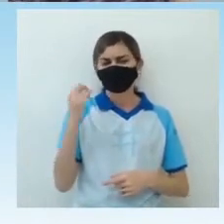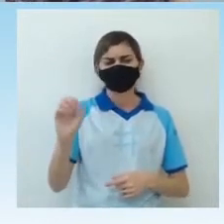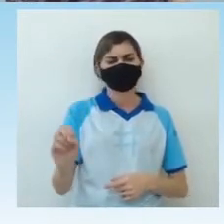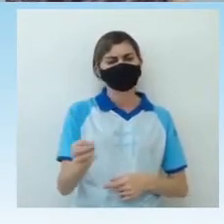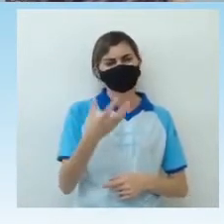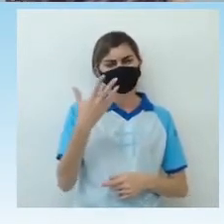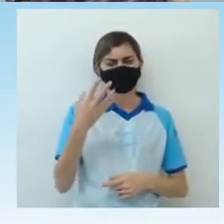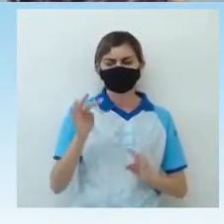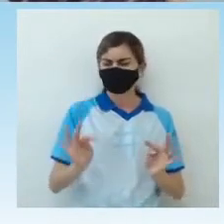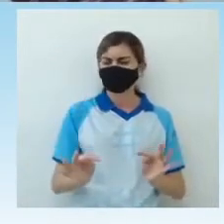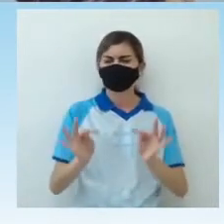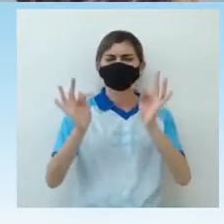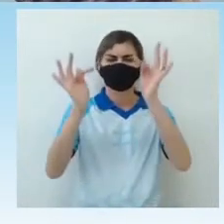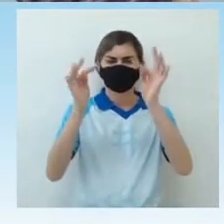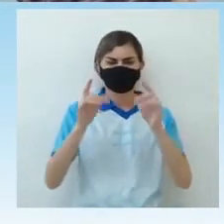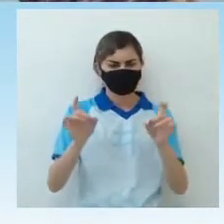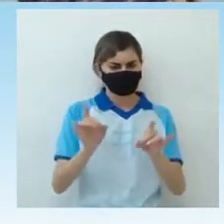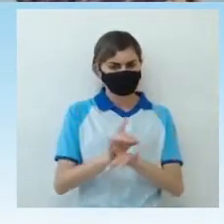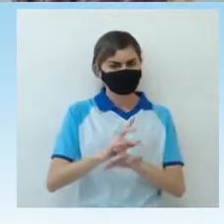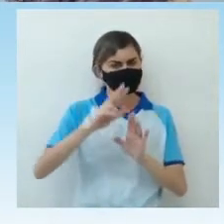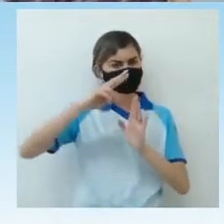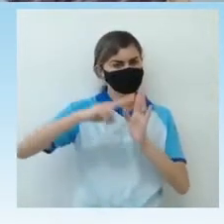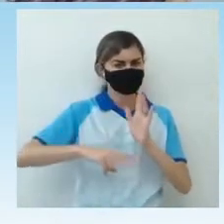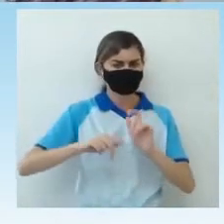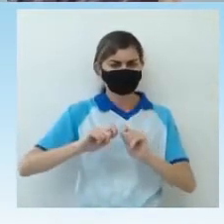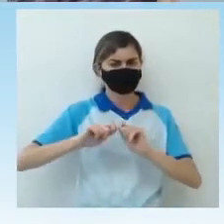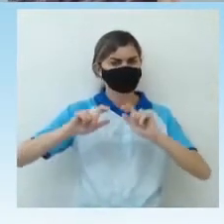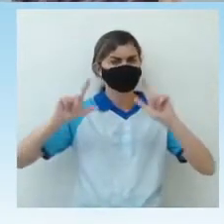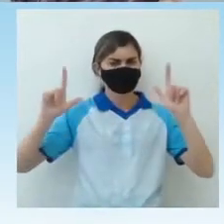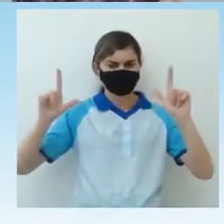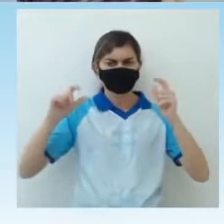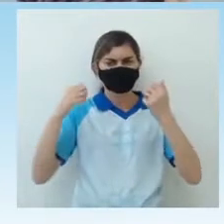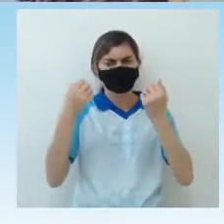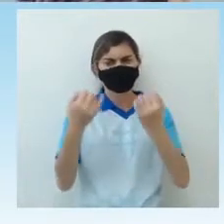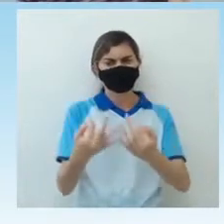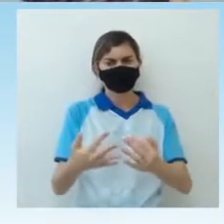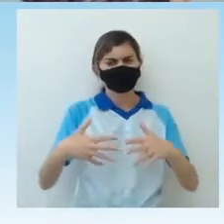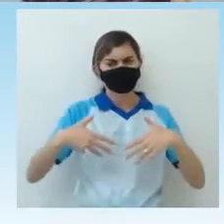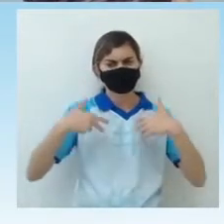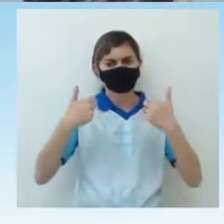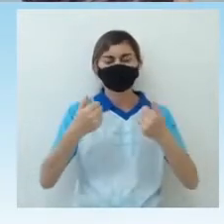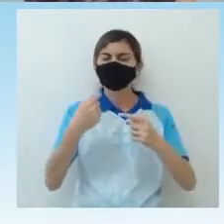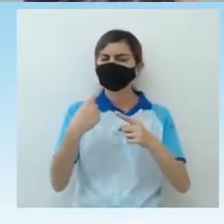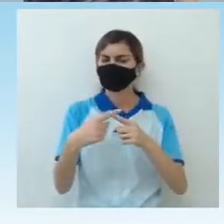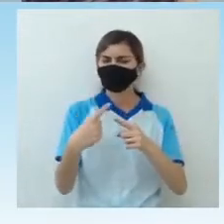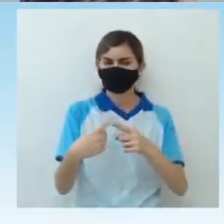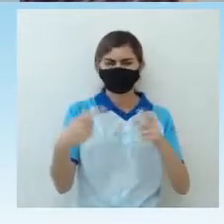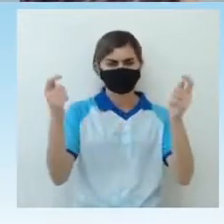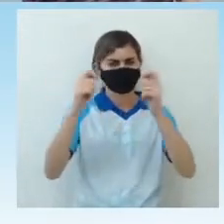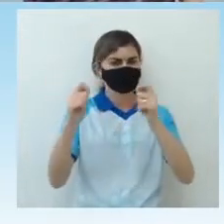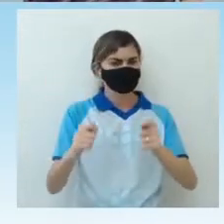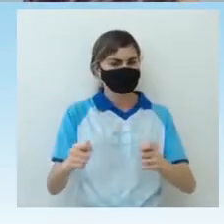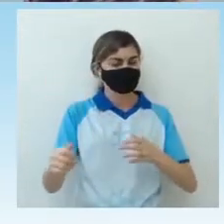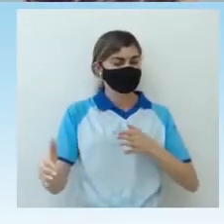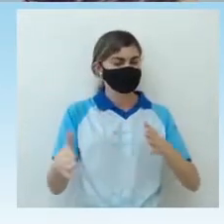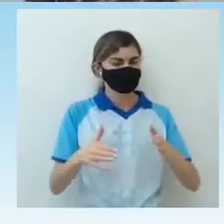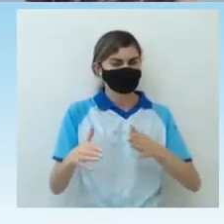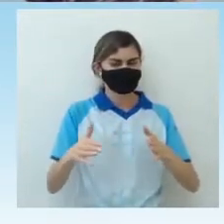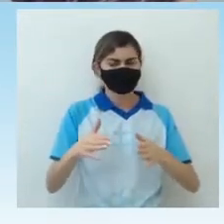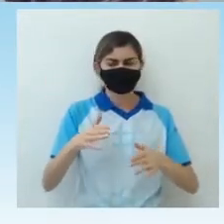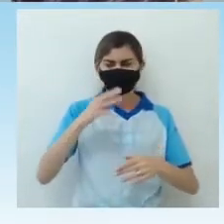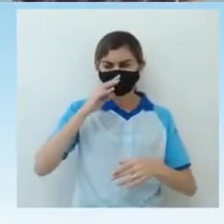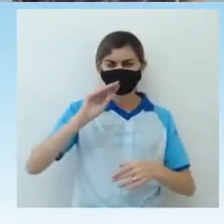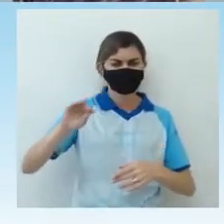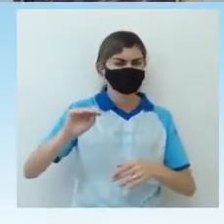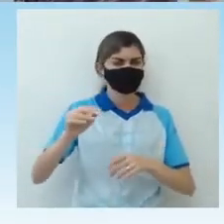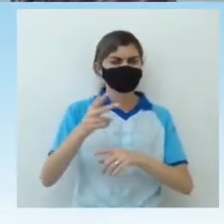inovação tecnológica. Eu vou terminar de ler o slide e vou explicar um pouquinho melhor. Então, por que o artista de nosso tempo recusaria